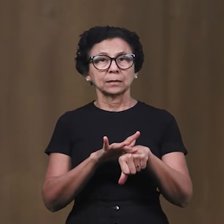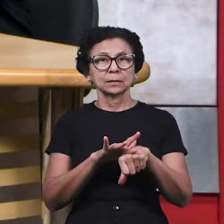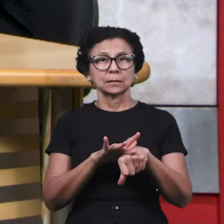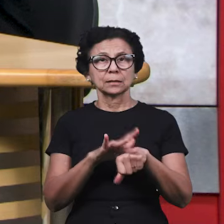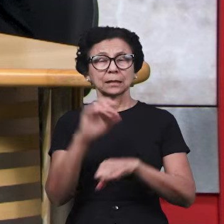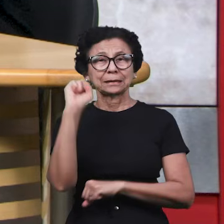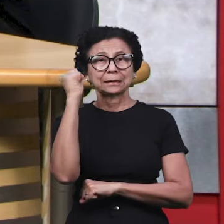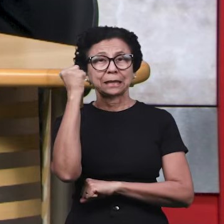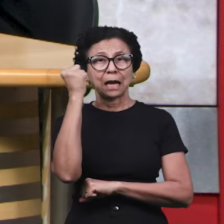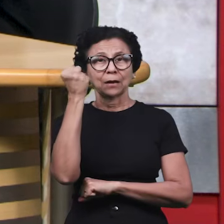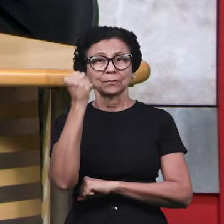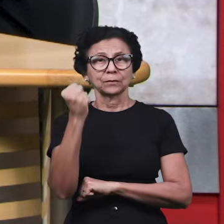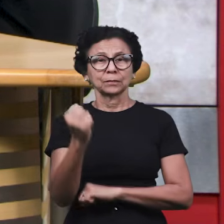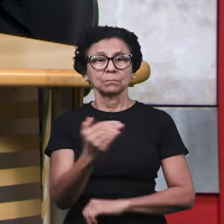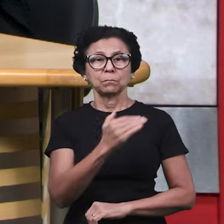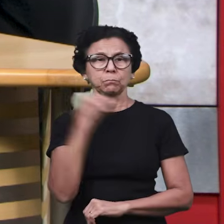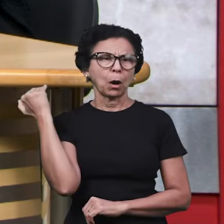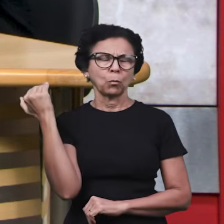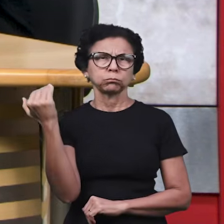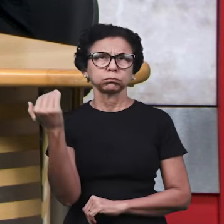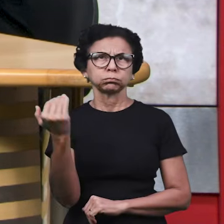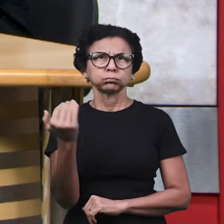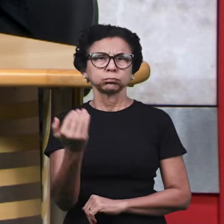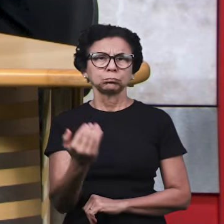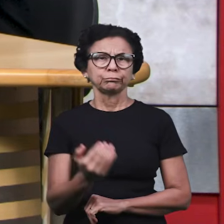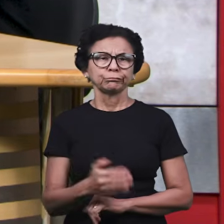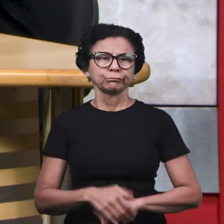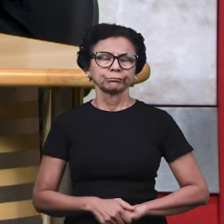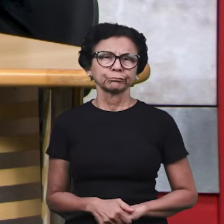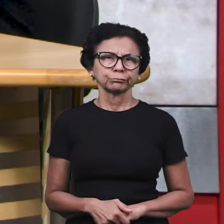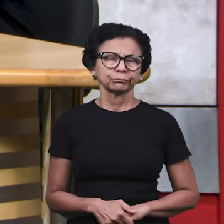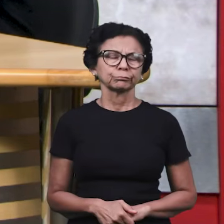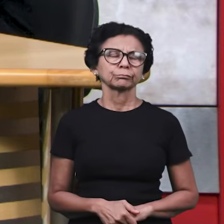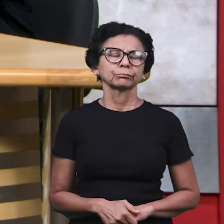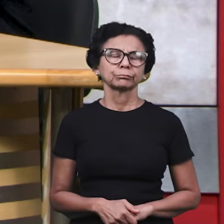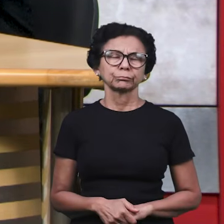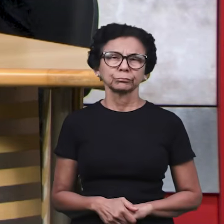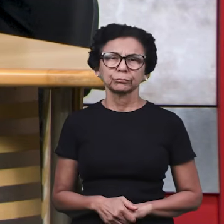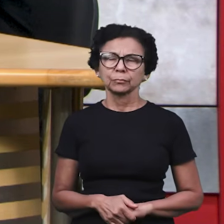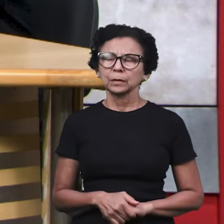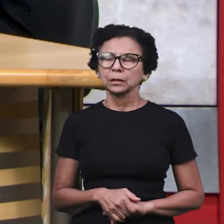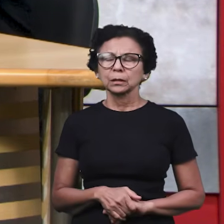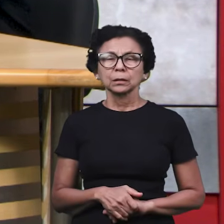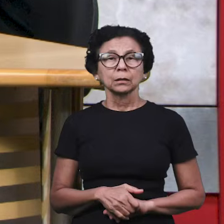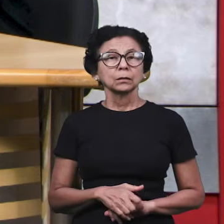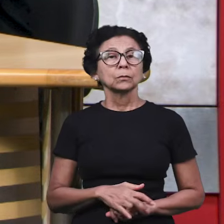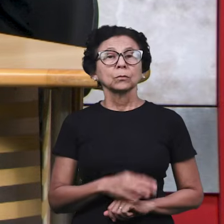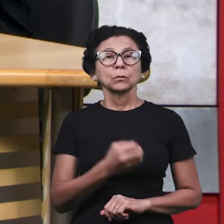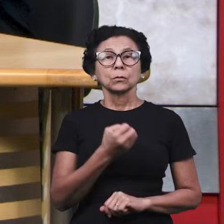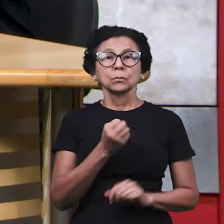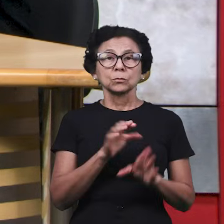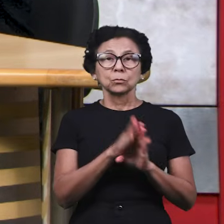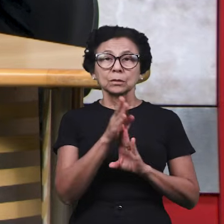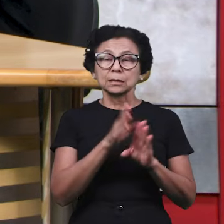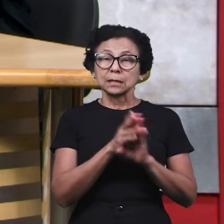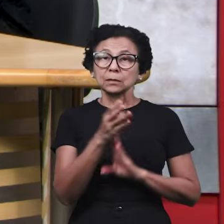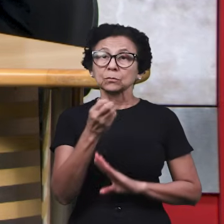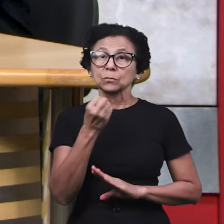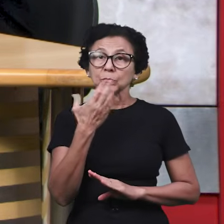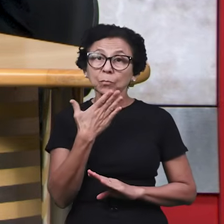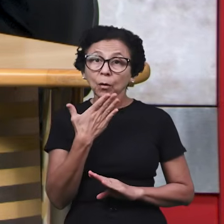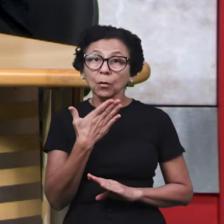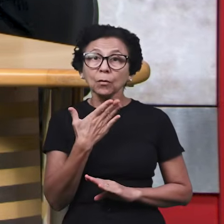A óbito. Foi fatal. Meu Deus. Ele desprezou todas as opiniões que eram os bons conselhos